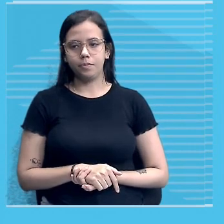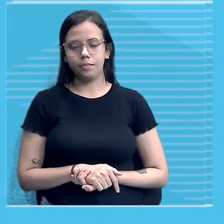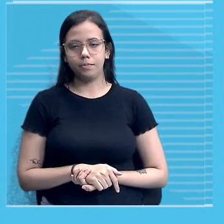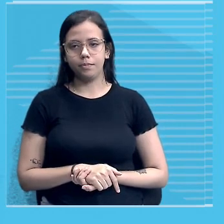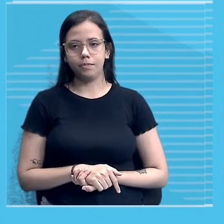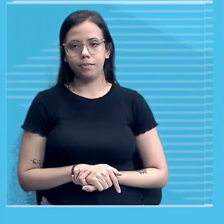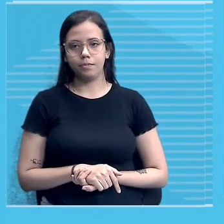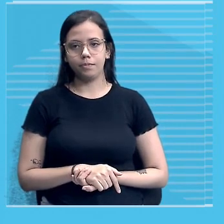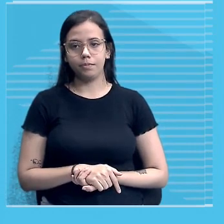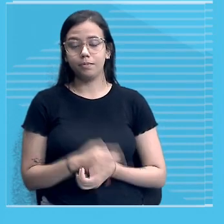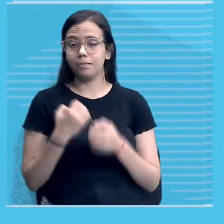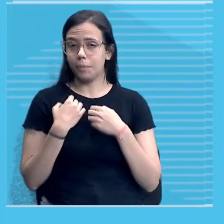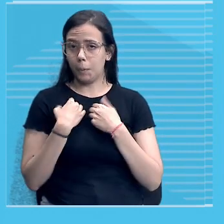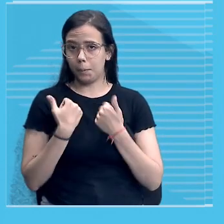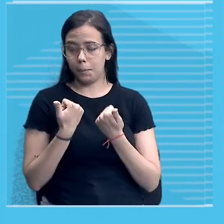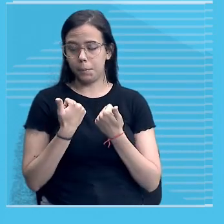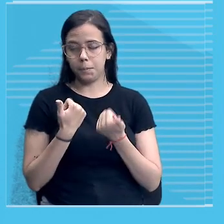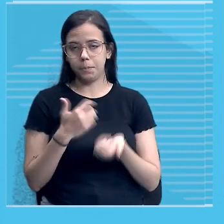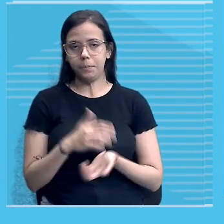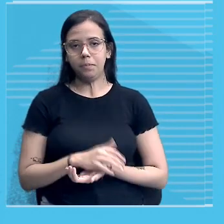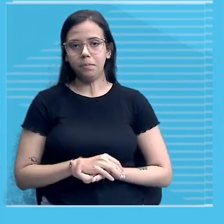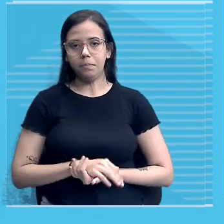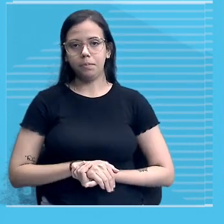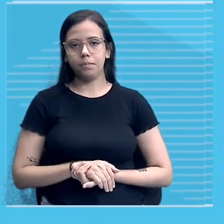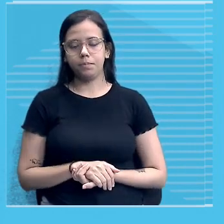tudo bem até aí